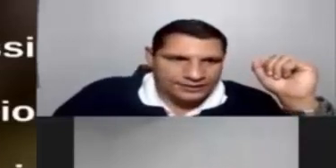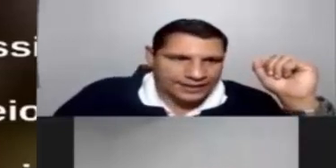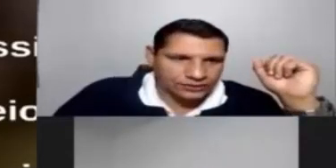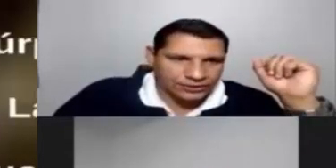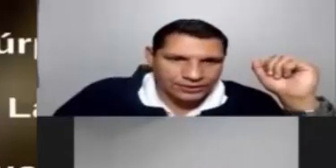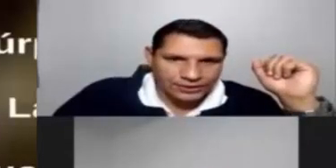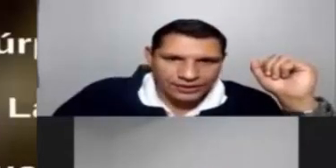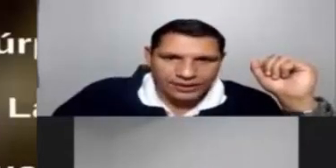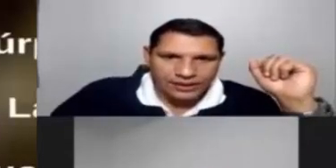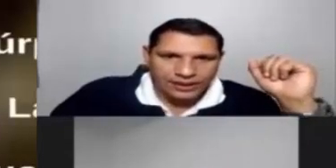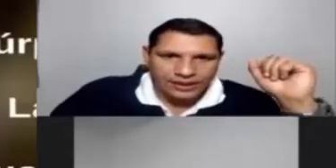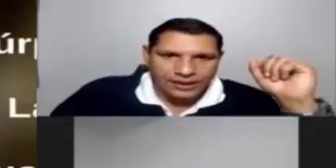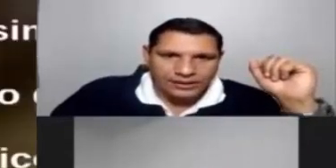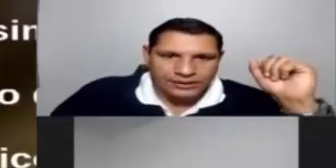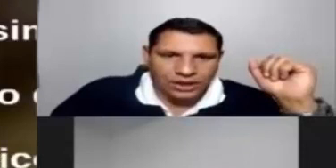Certo?